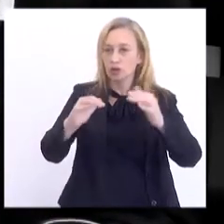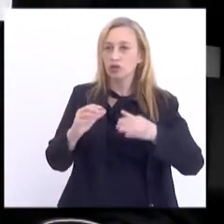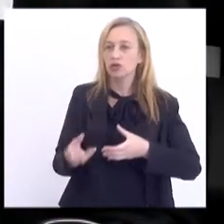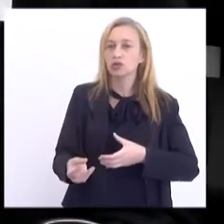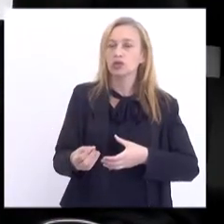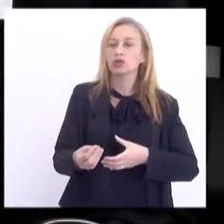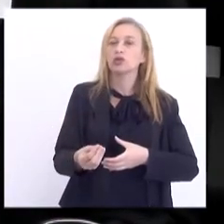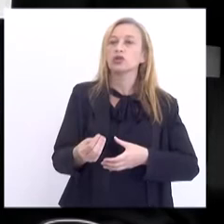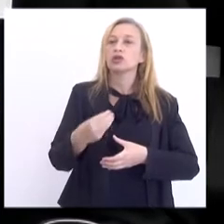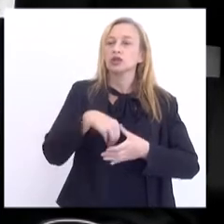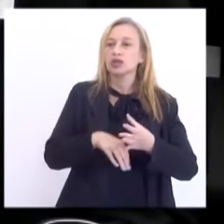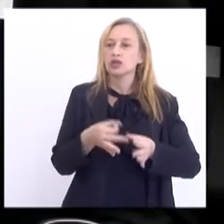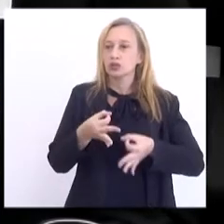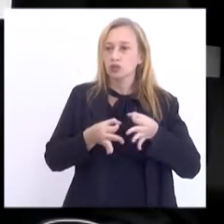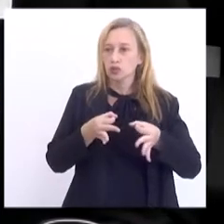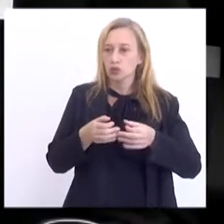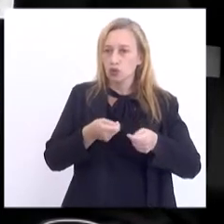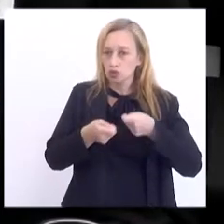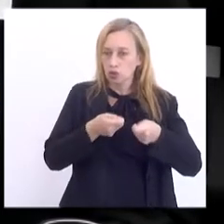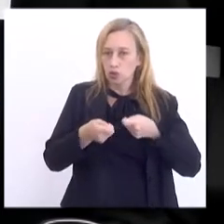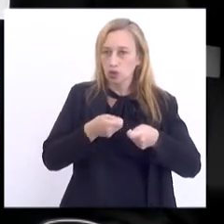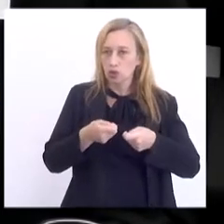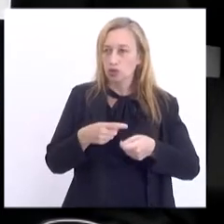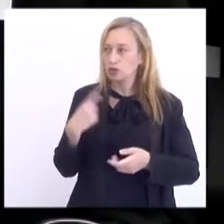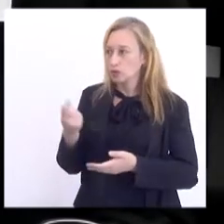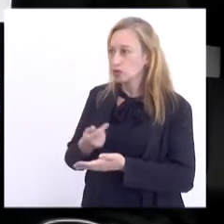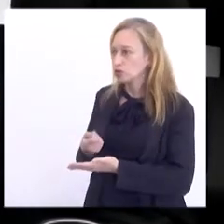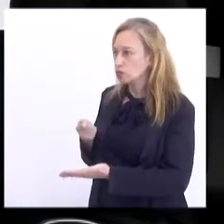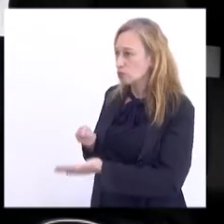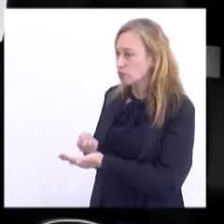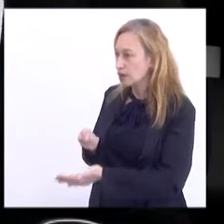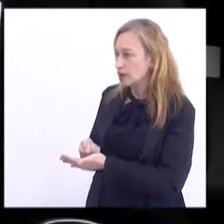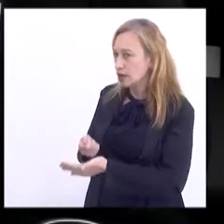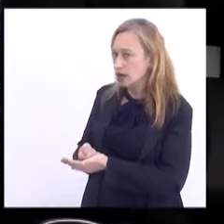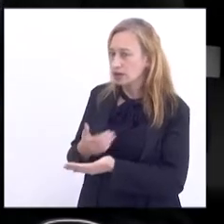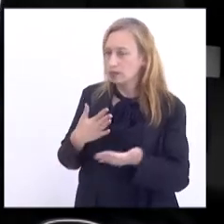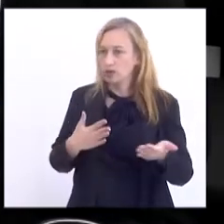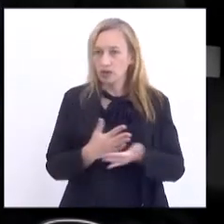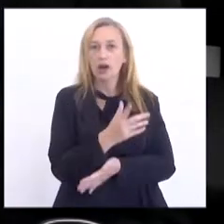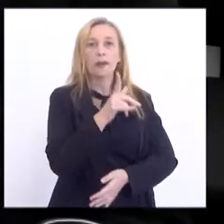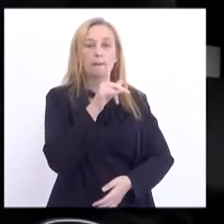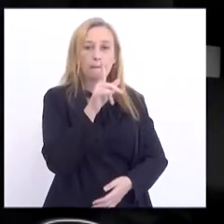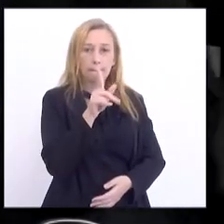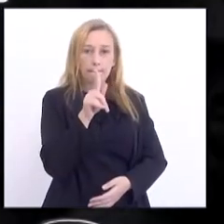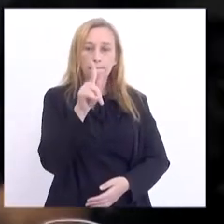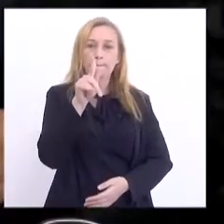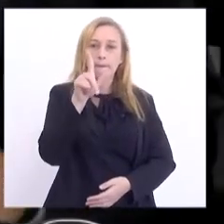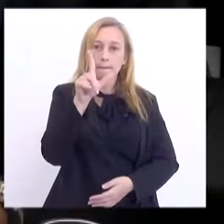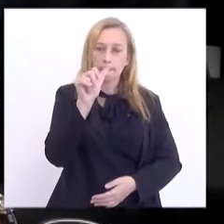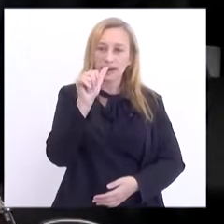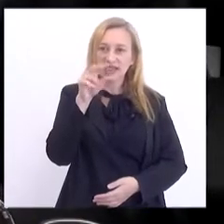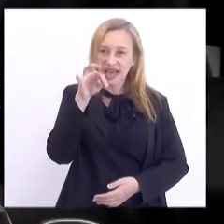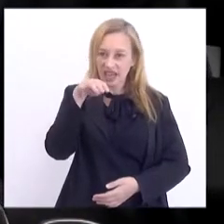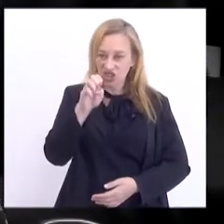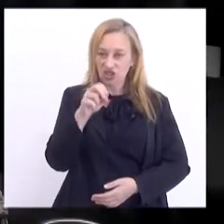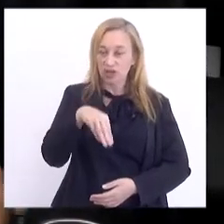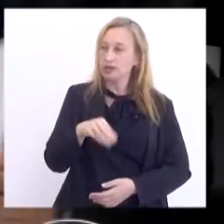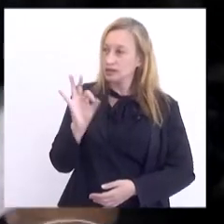interno que é um que nós somos Obrigada essa aprovação pelo conselho é o planageo Né exatamente panache